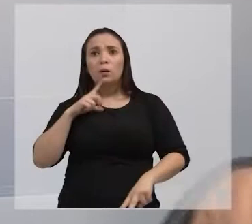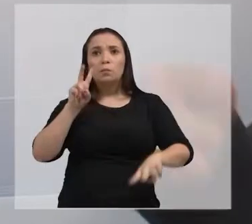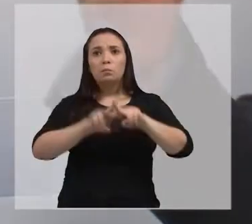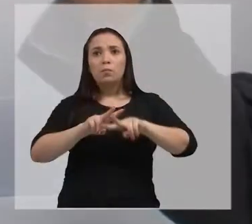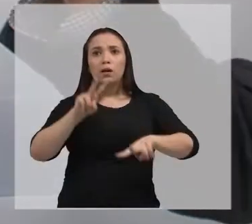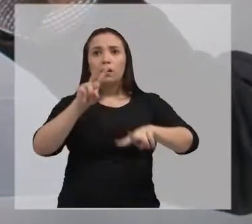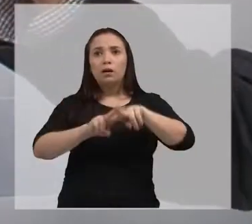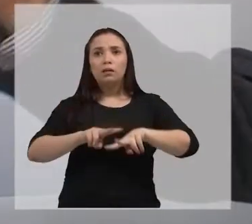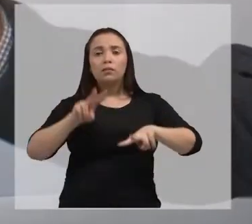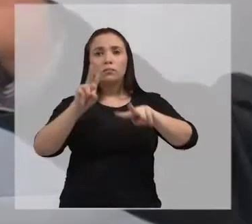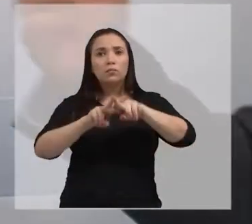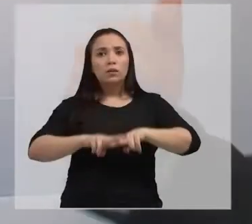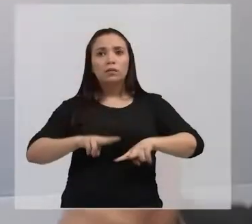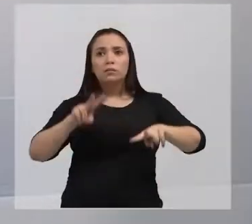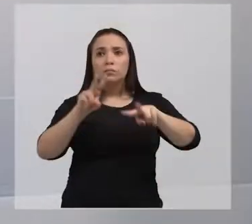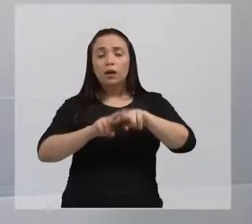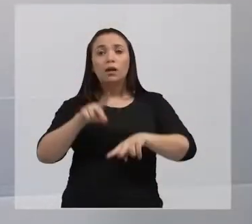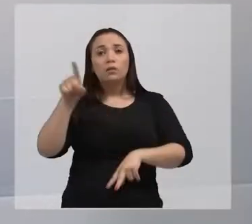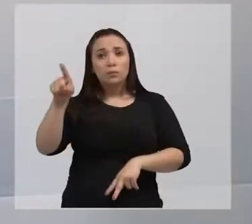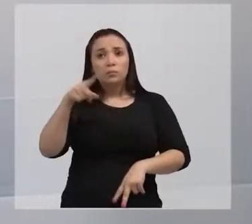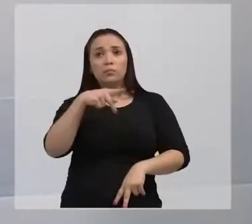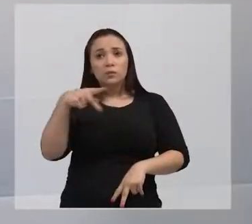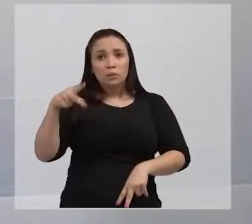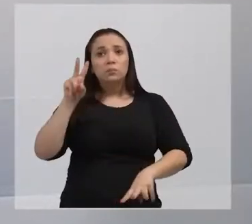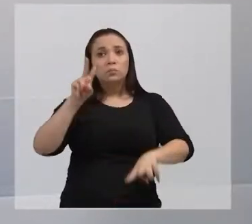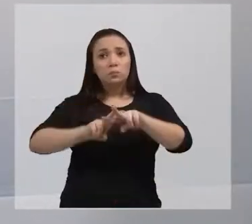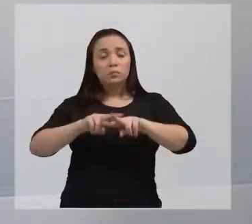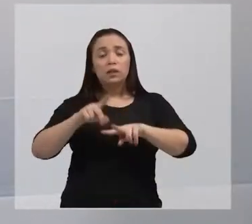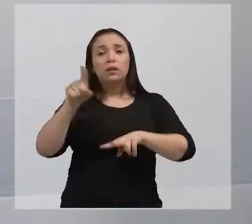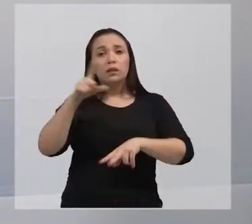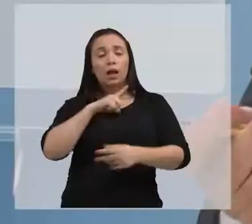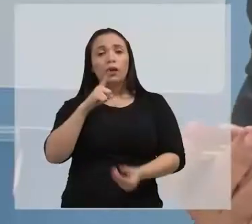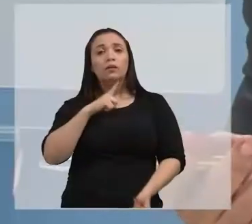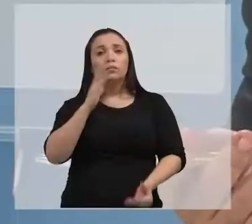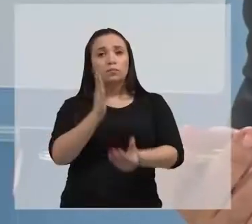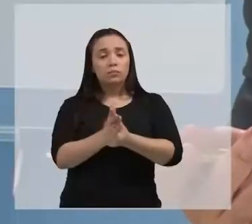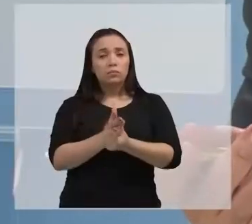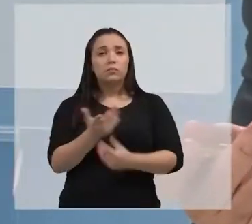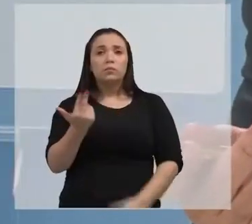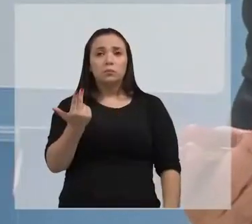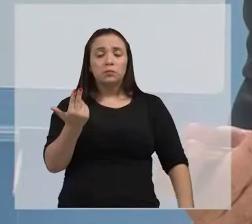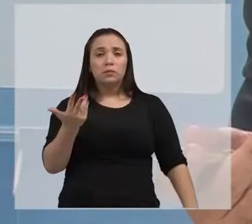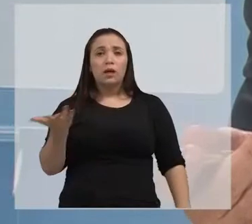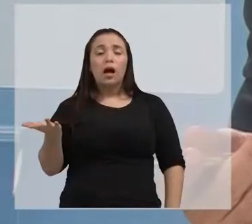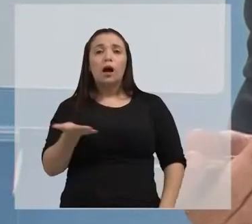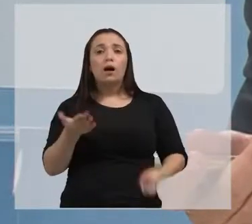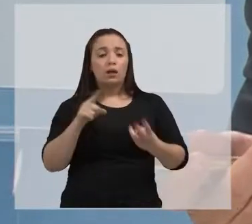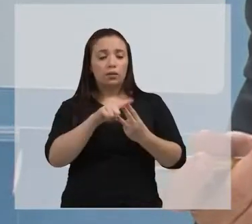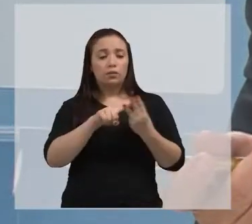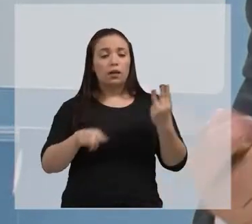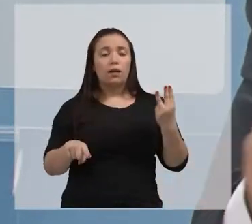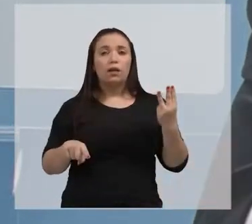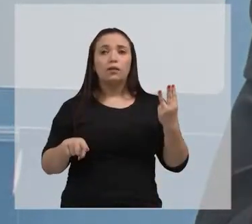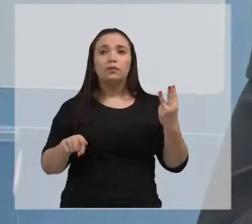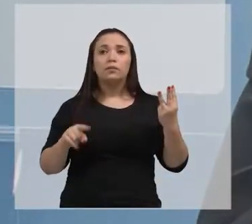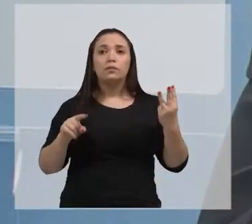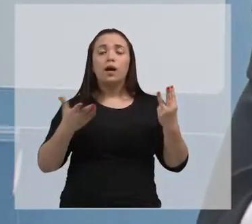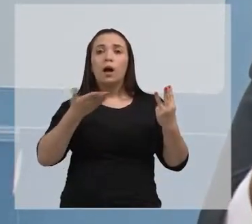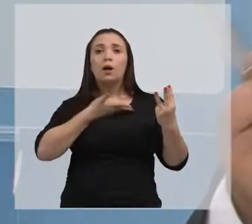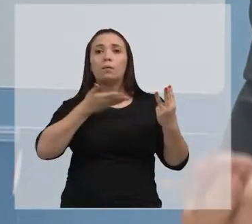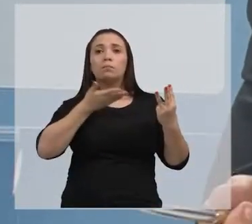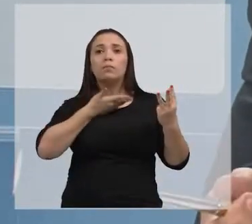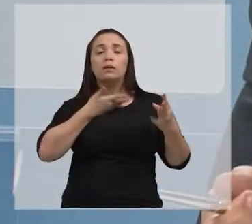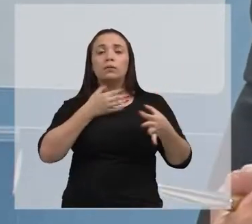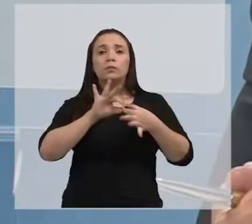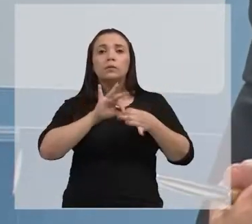processo. O mesmo já responde processo. Não, e agora pedir a prisão dos 3 maiores amigos dele, novamente, né? Prender e